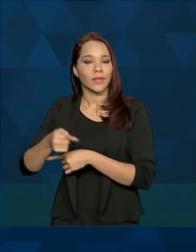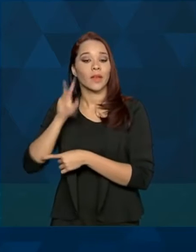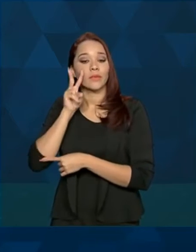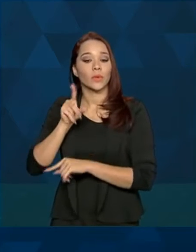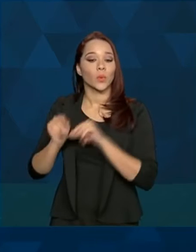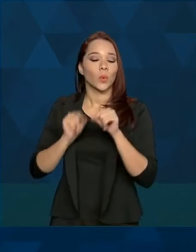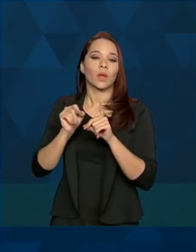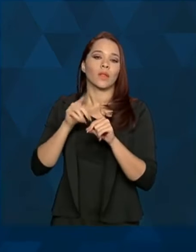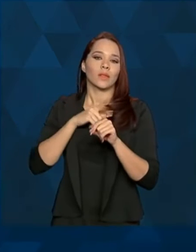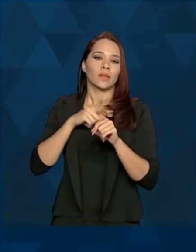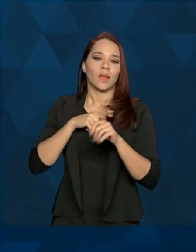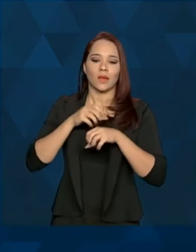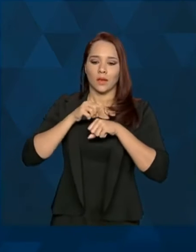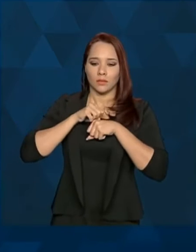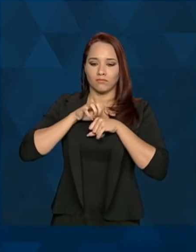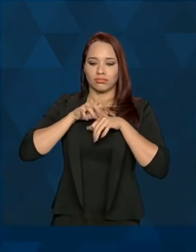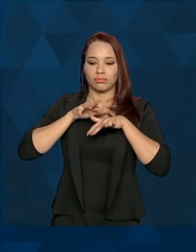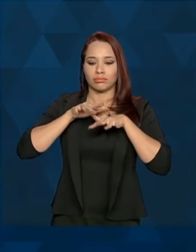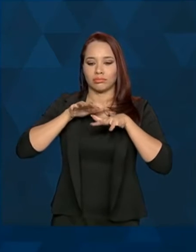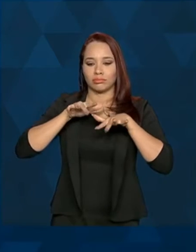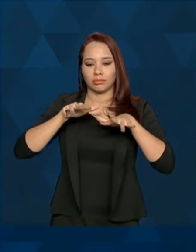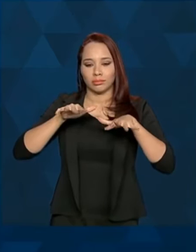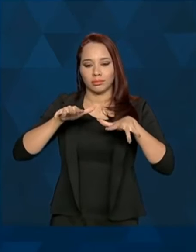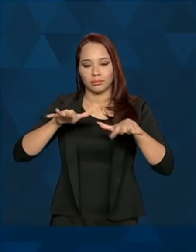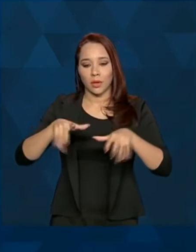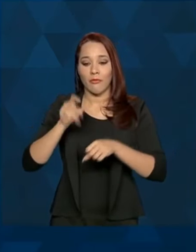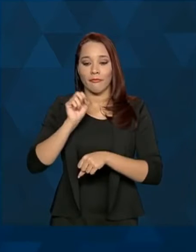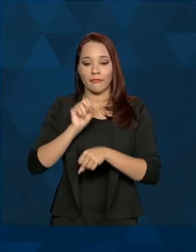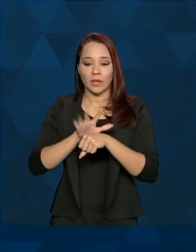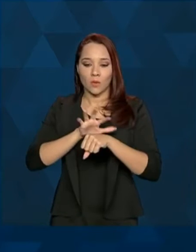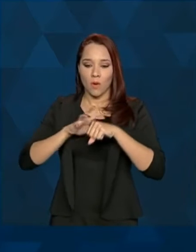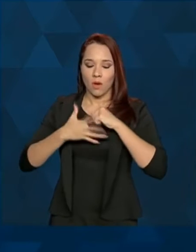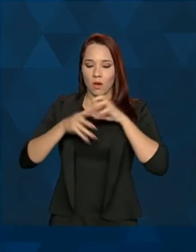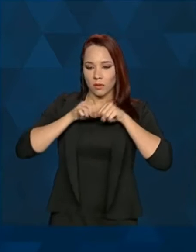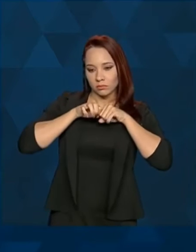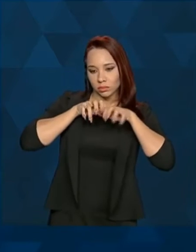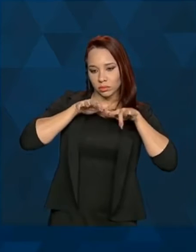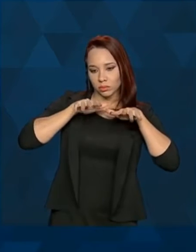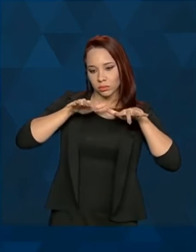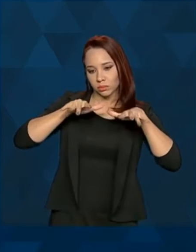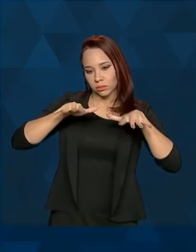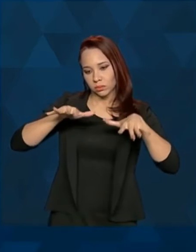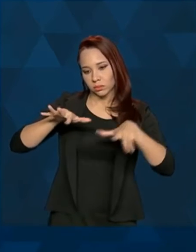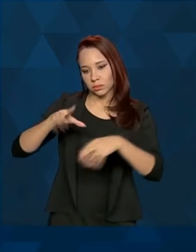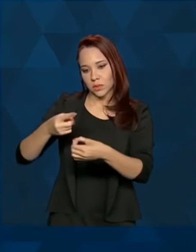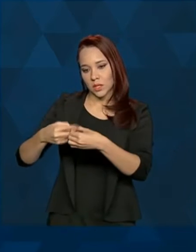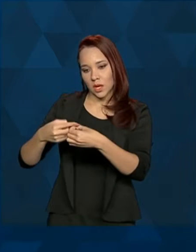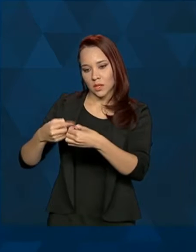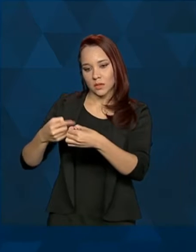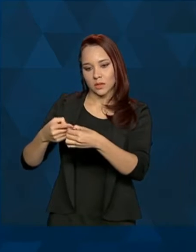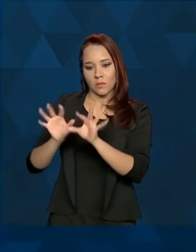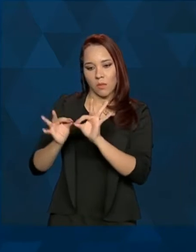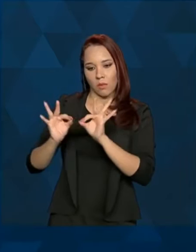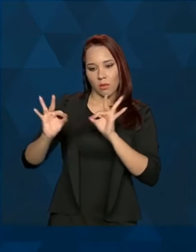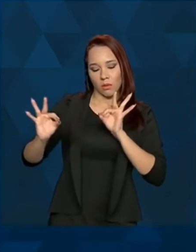você tem um espalhamento do vírus para o interior da